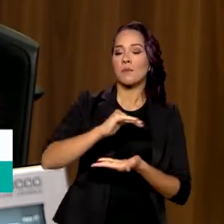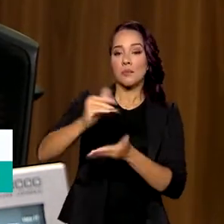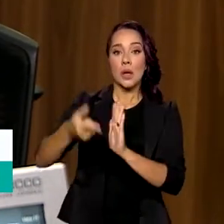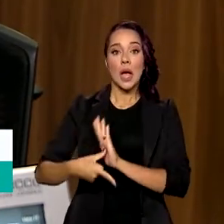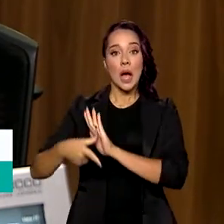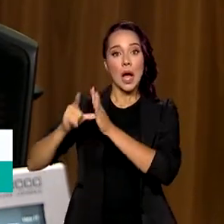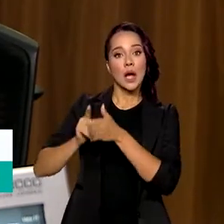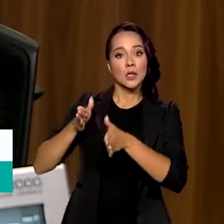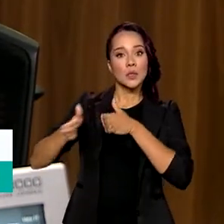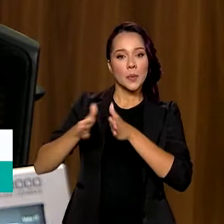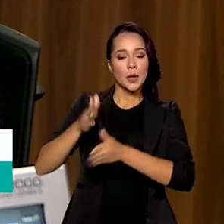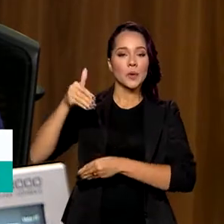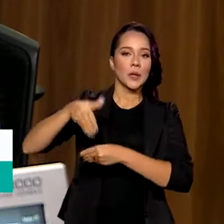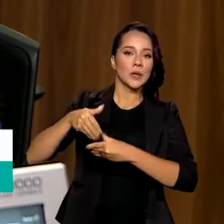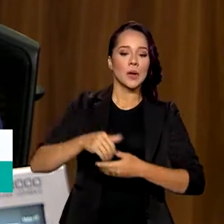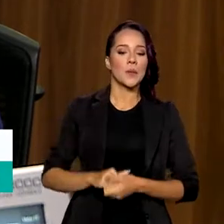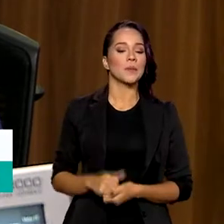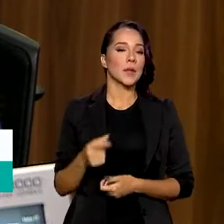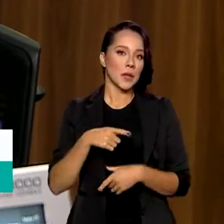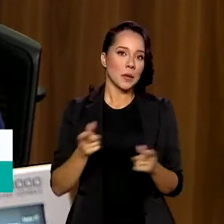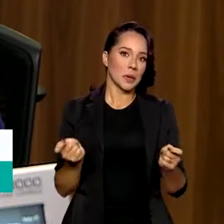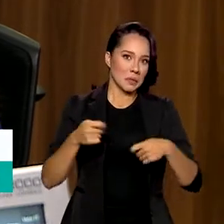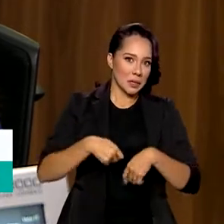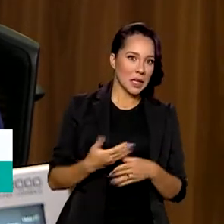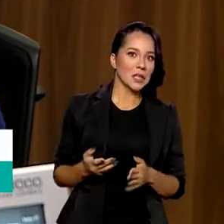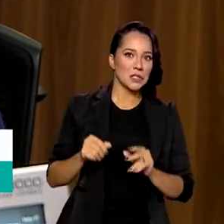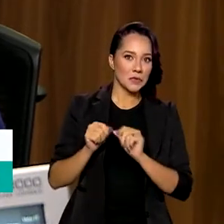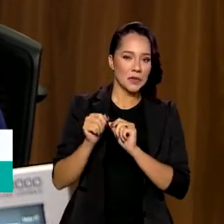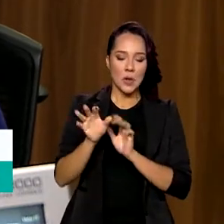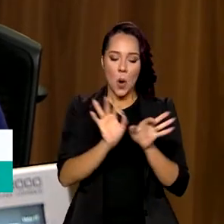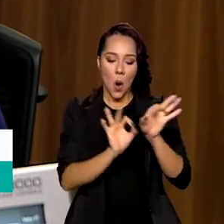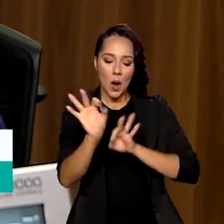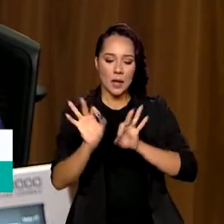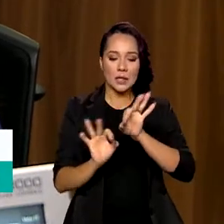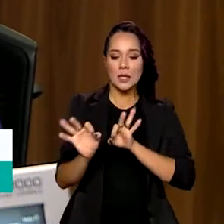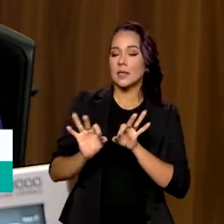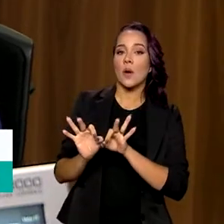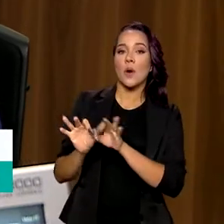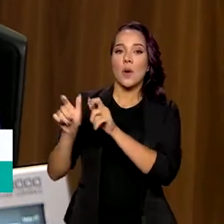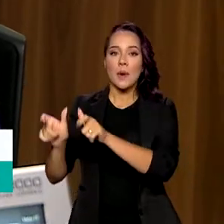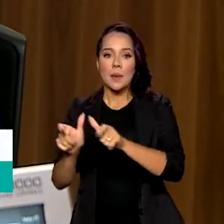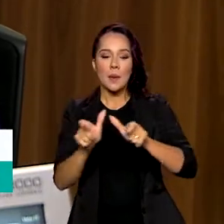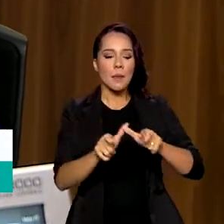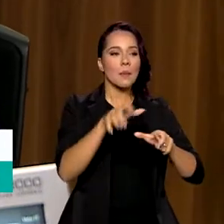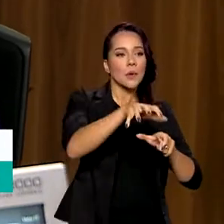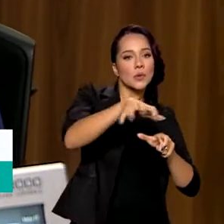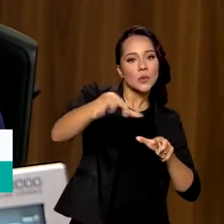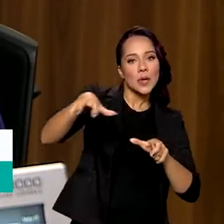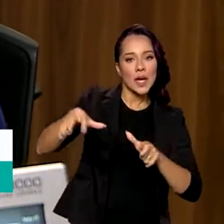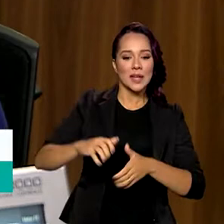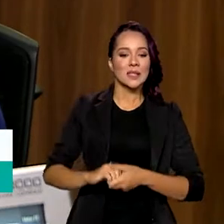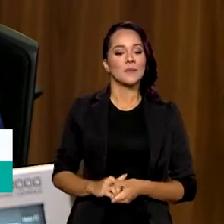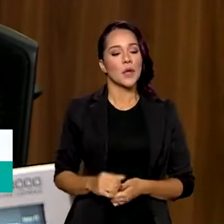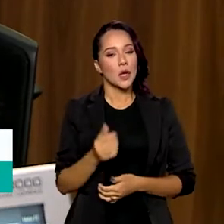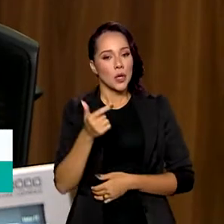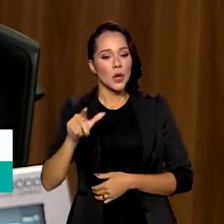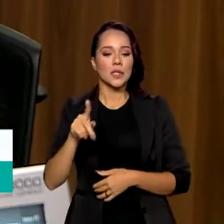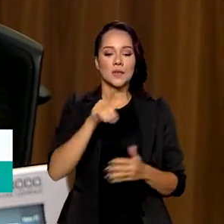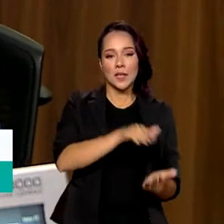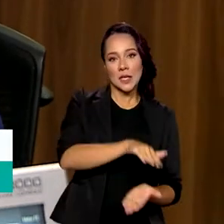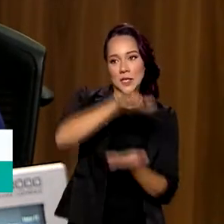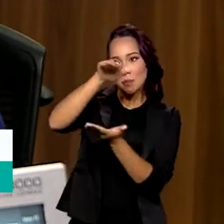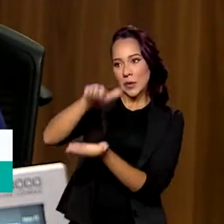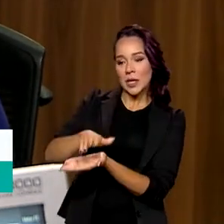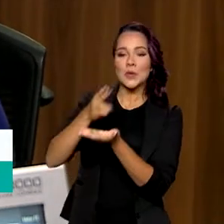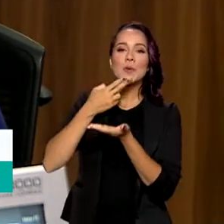antes mesmo do período eleitoral com essa possibilidade de você fazer a Organização das urnas pelas zonas eleitorais e outras serão